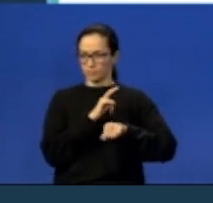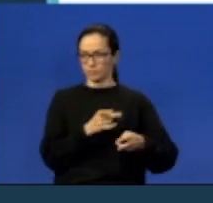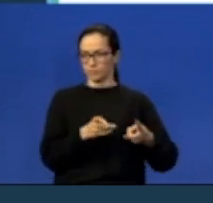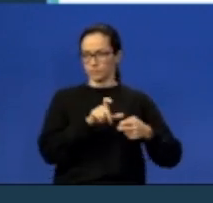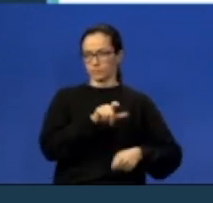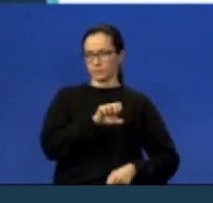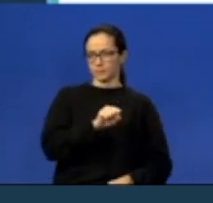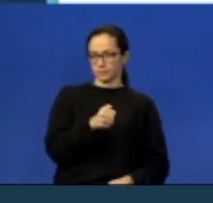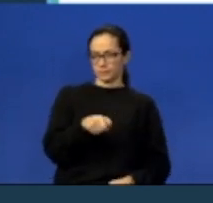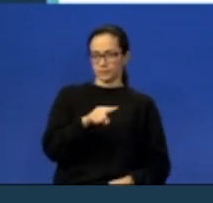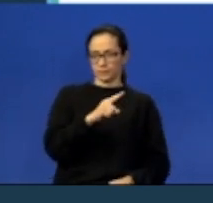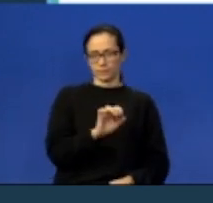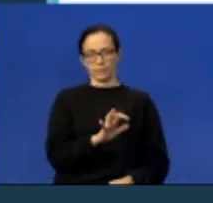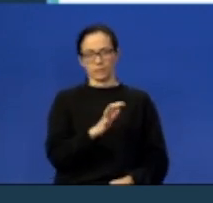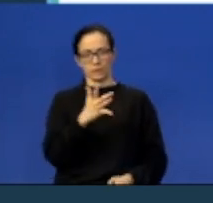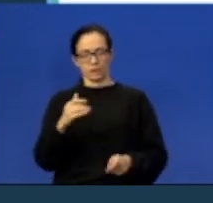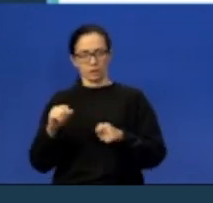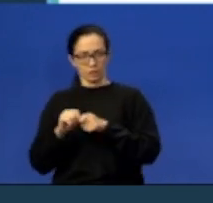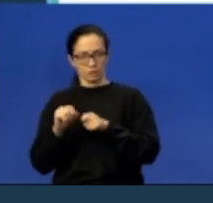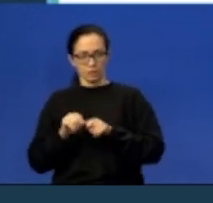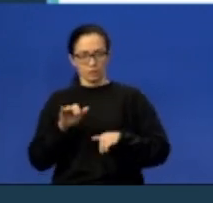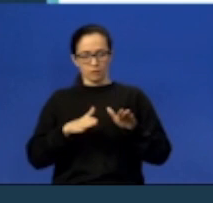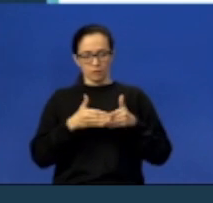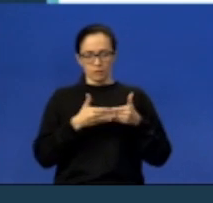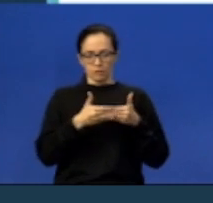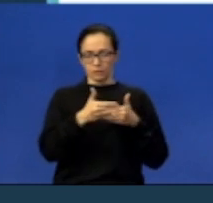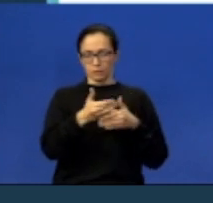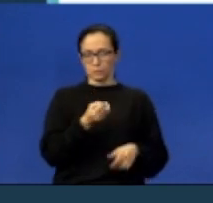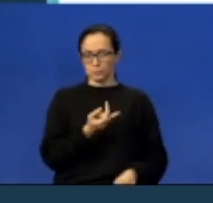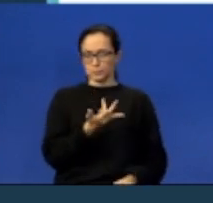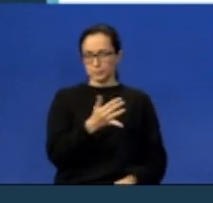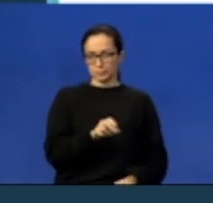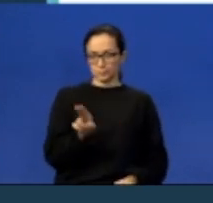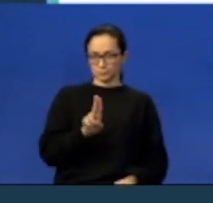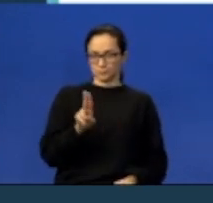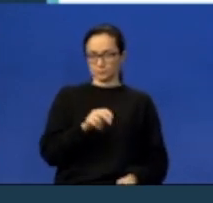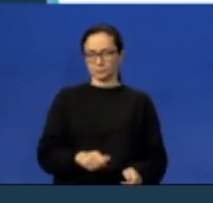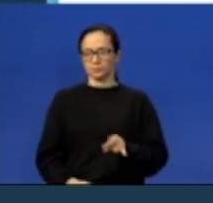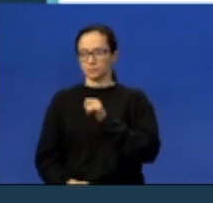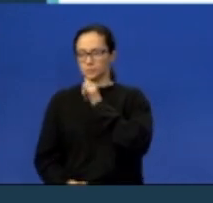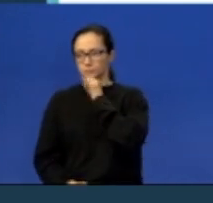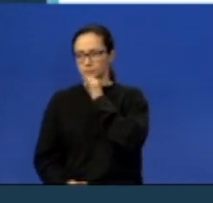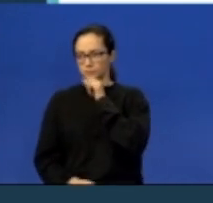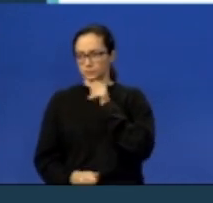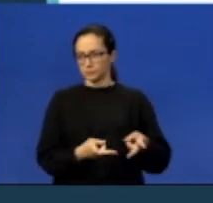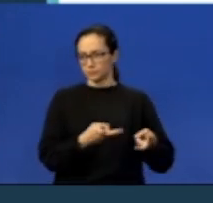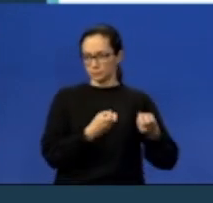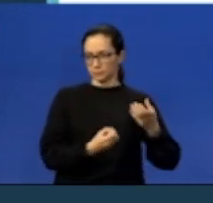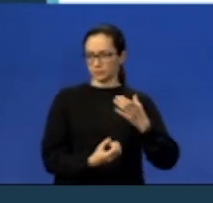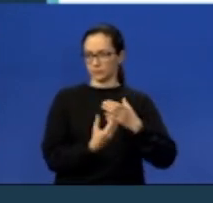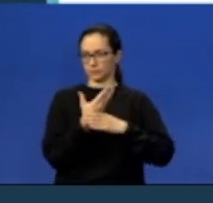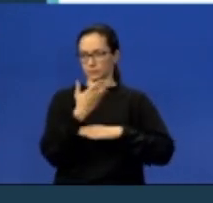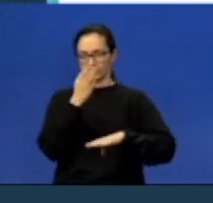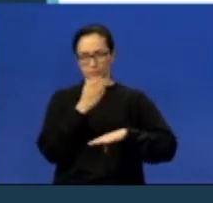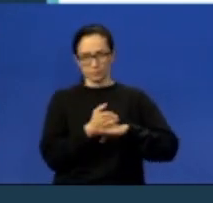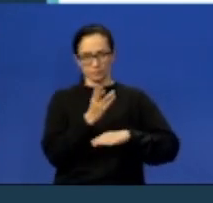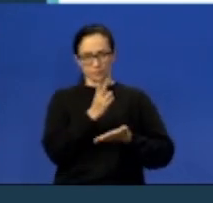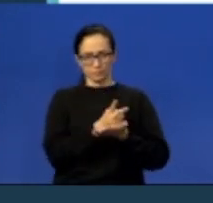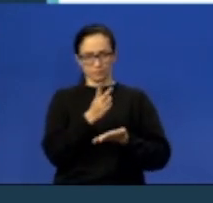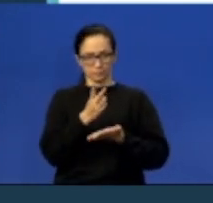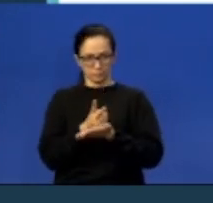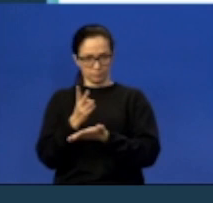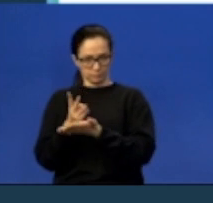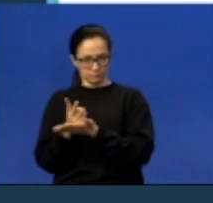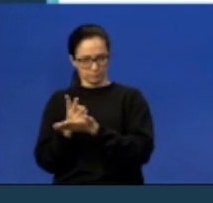lesão de acordo com a frequência da carga. Então, por exemplo, as fraturas por overuse, elas são causadas por cargas repetitivas